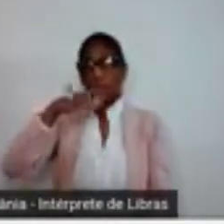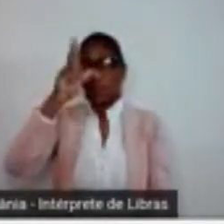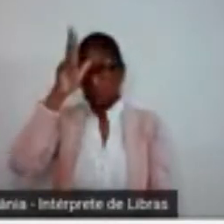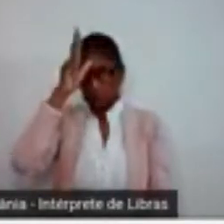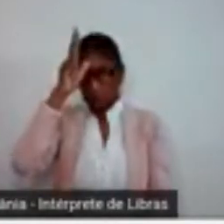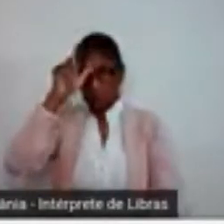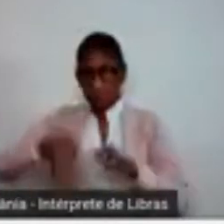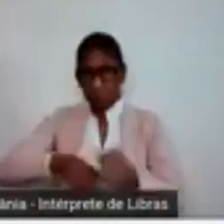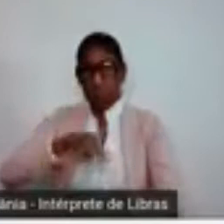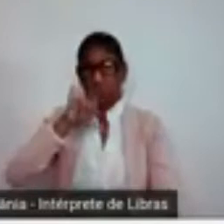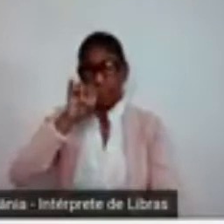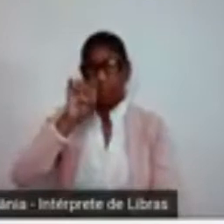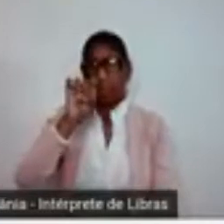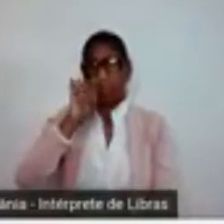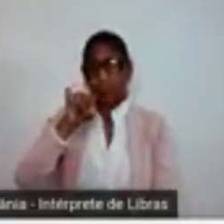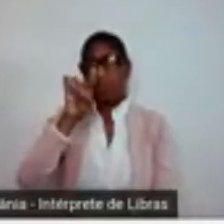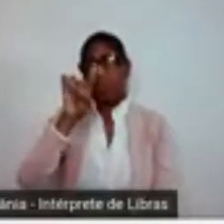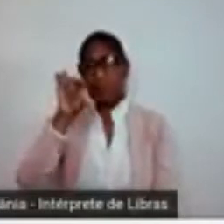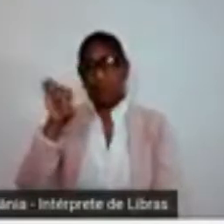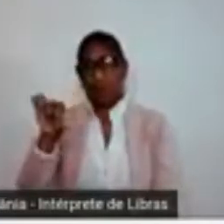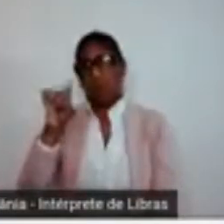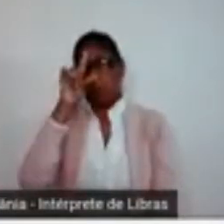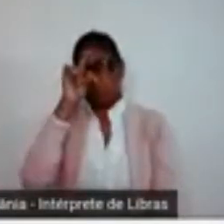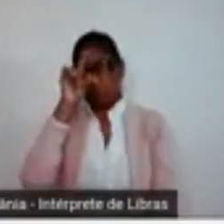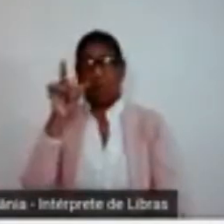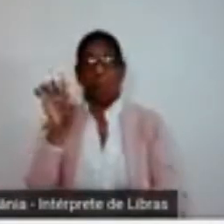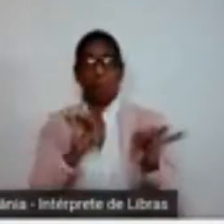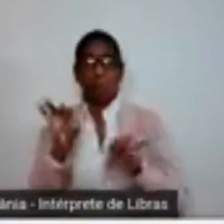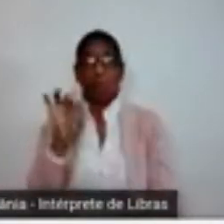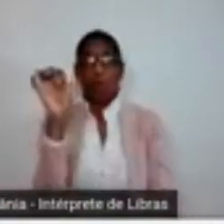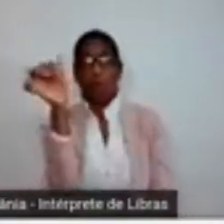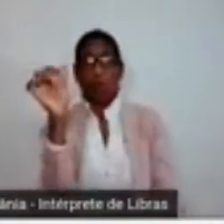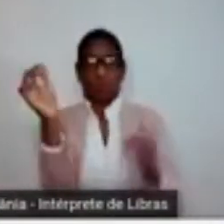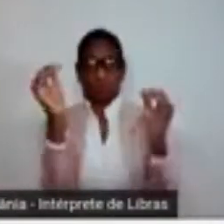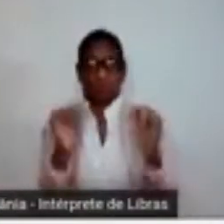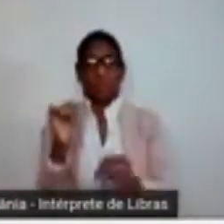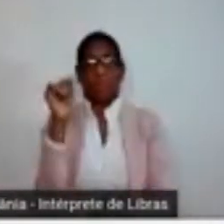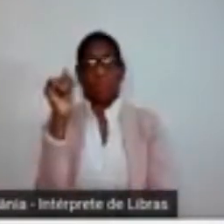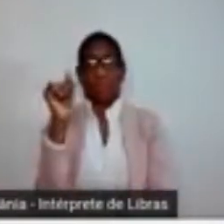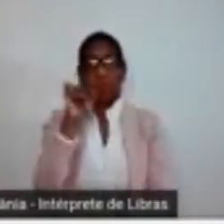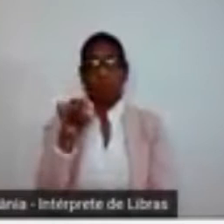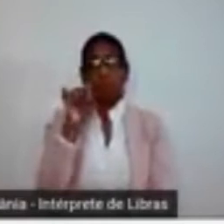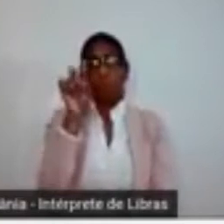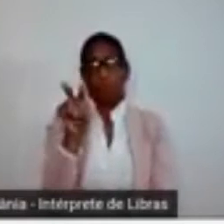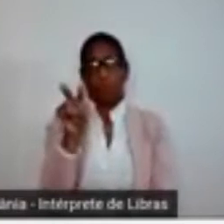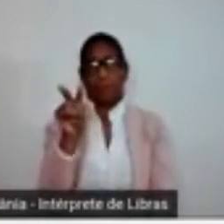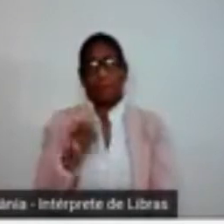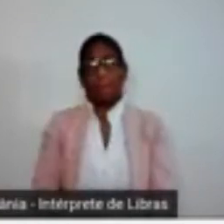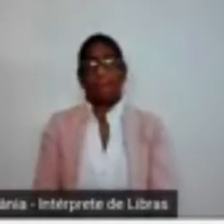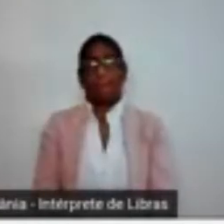0,19. O número de hospitalizações proporcionais à população caiu de 11,7 para 7,2. O